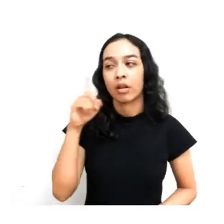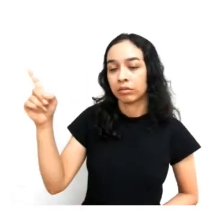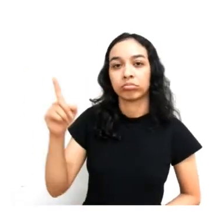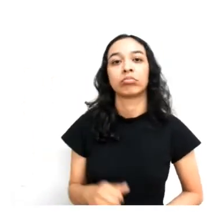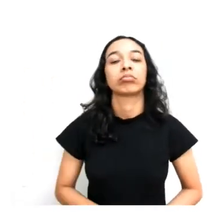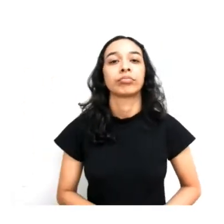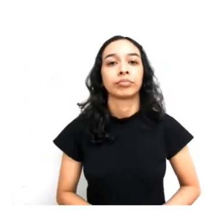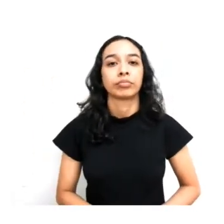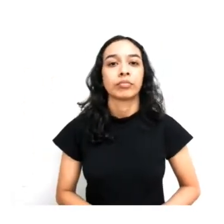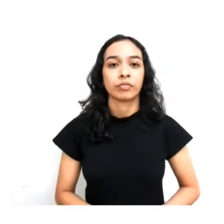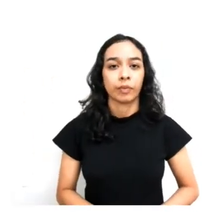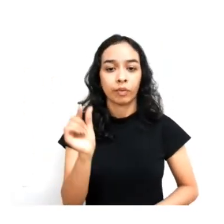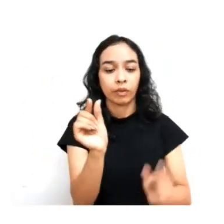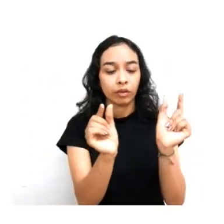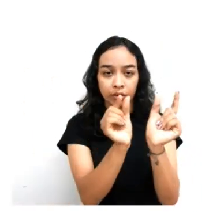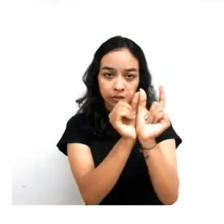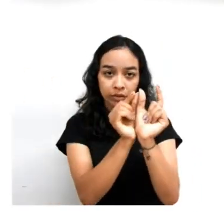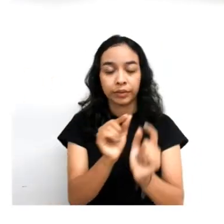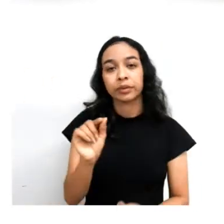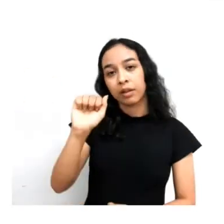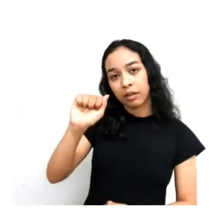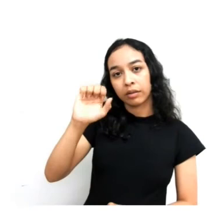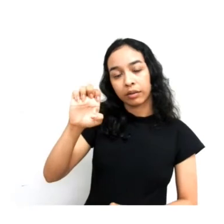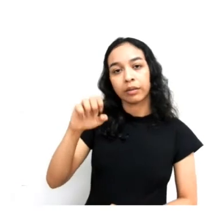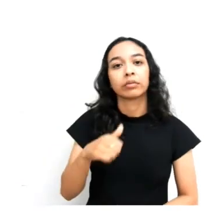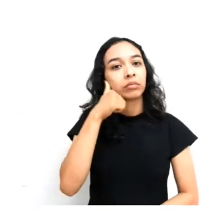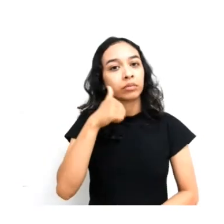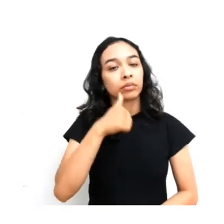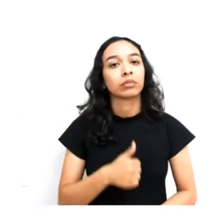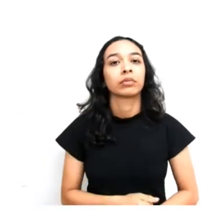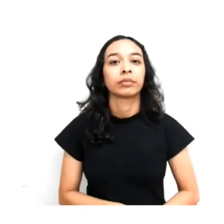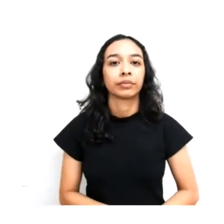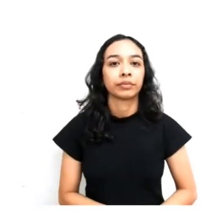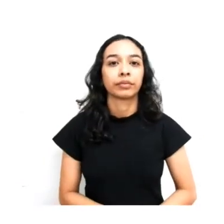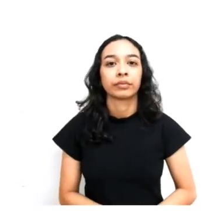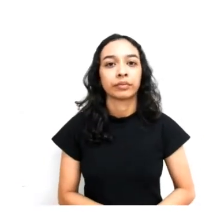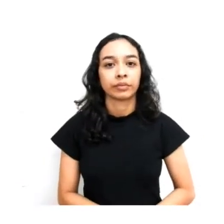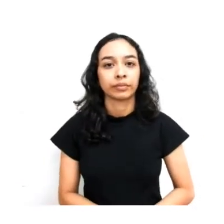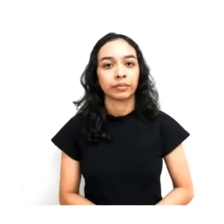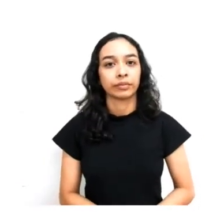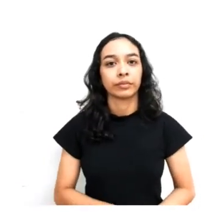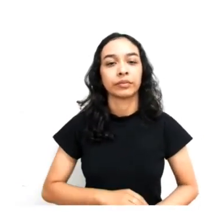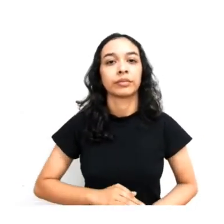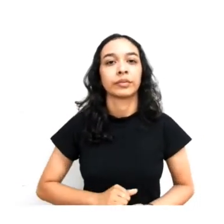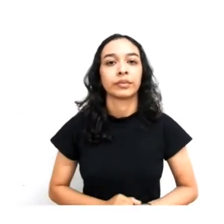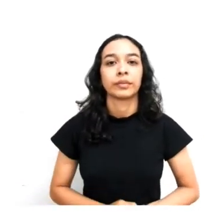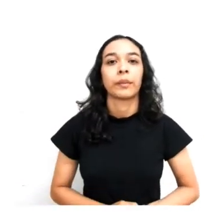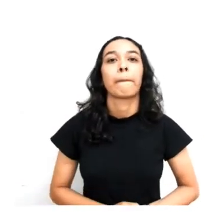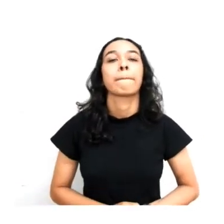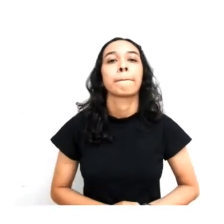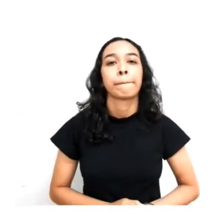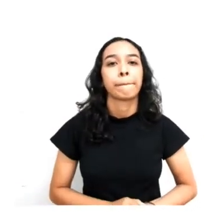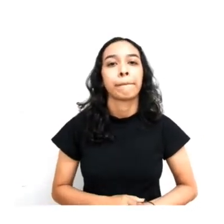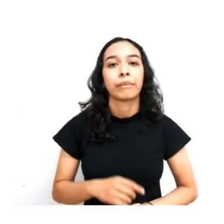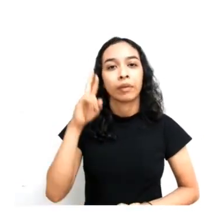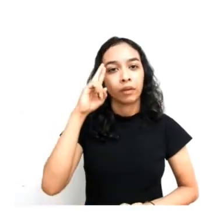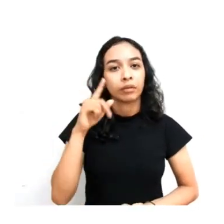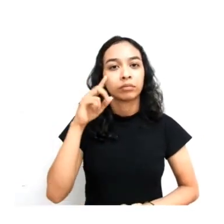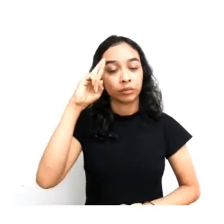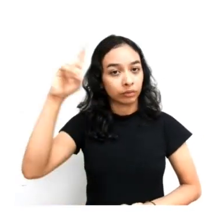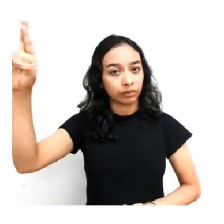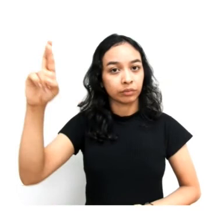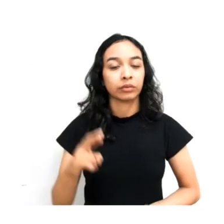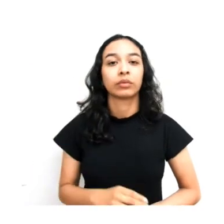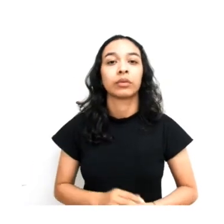diferentes. Bem, primeiro, nós temos aqui discípula, a desinência do feminino